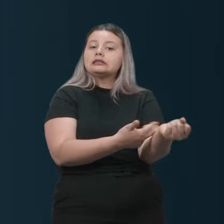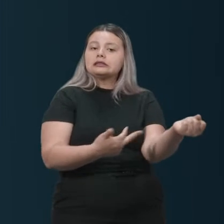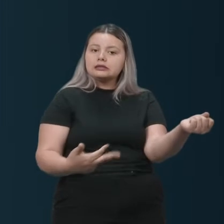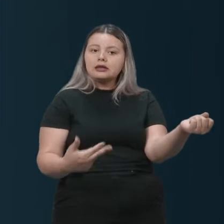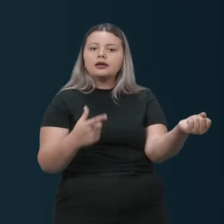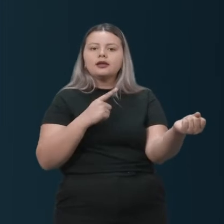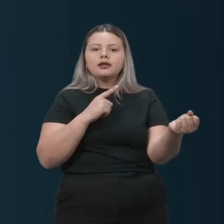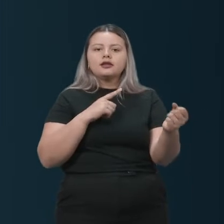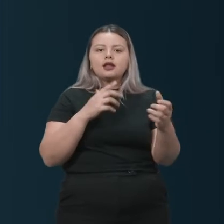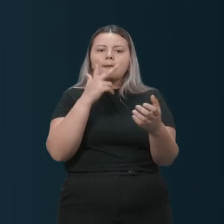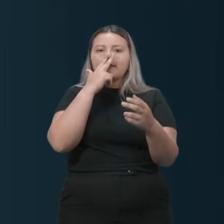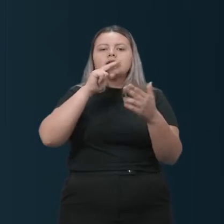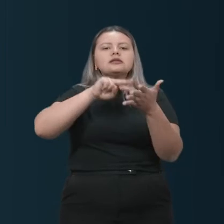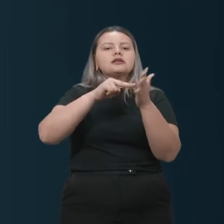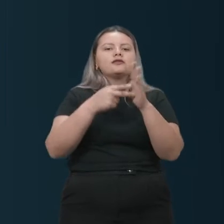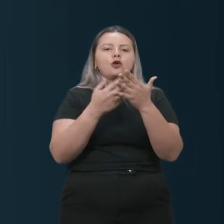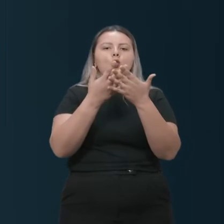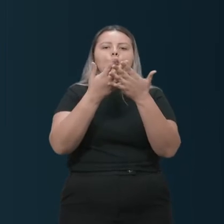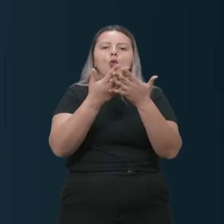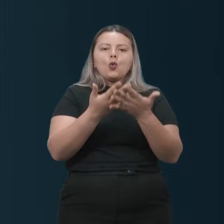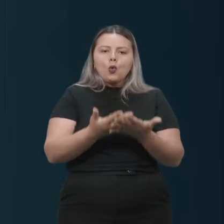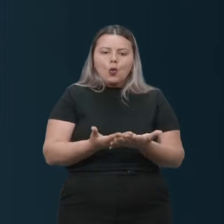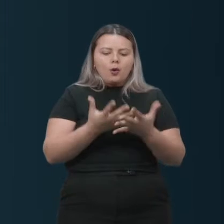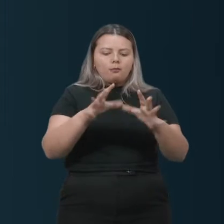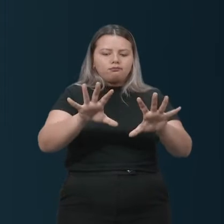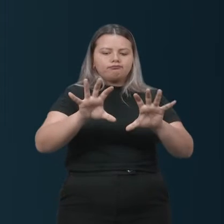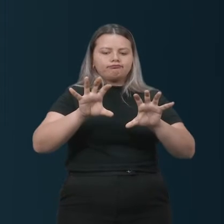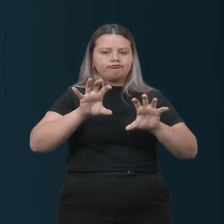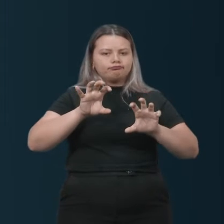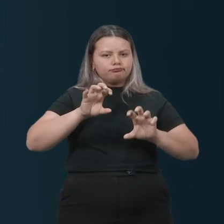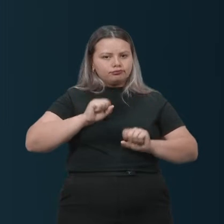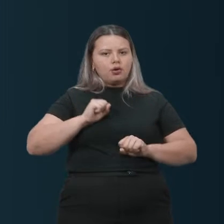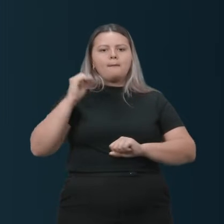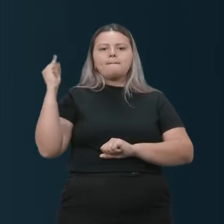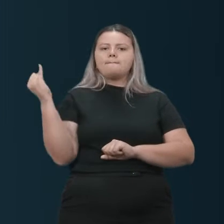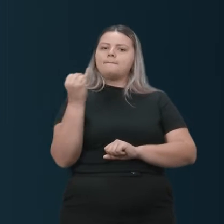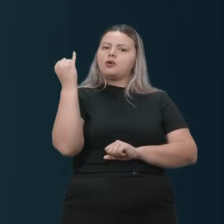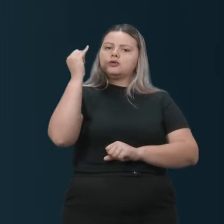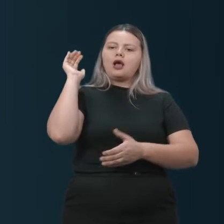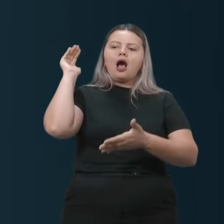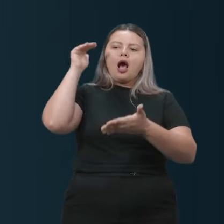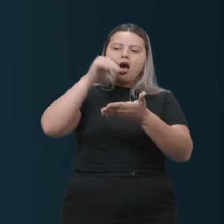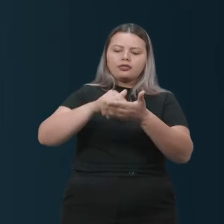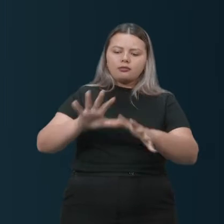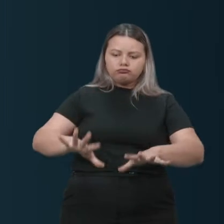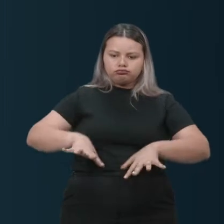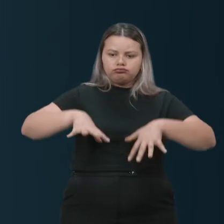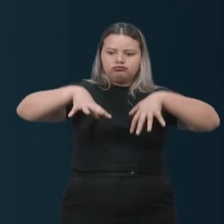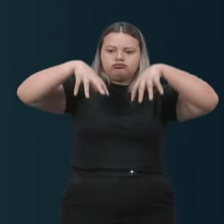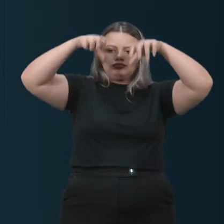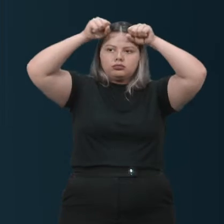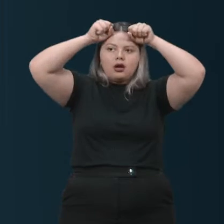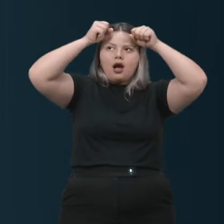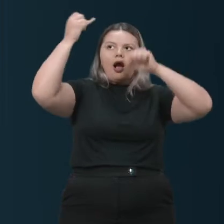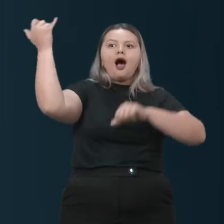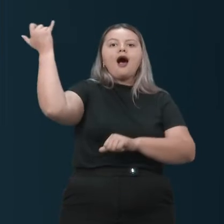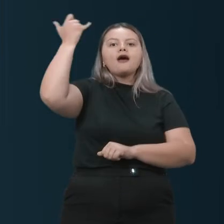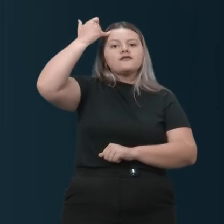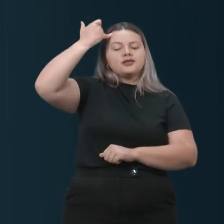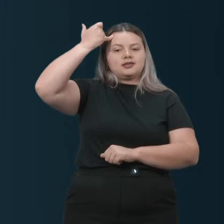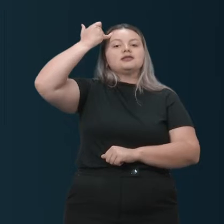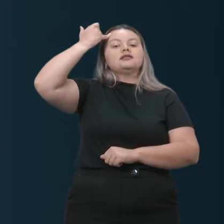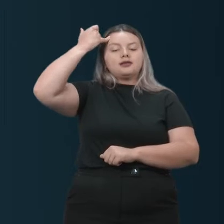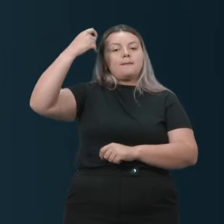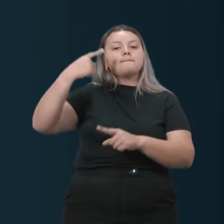nervoso e compõem um filtro adicional para a chegada de substâncias importantes até o cérebro.